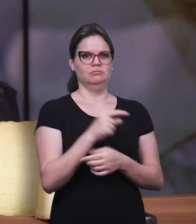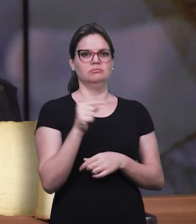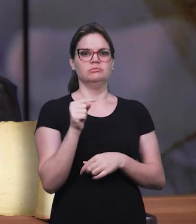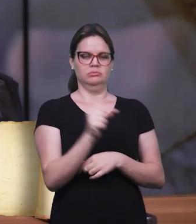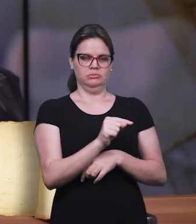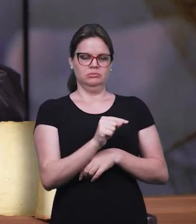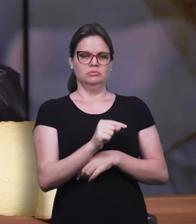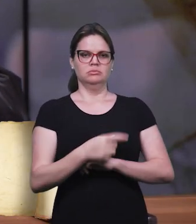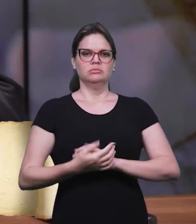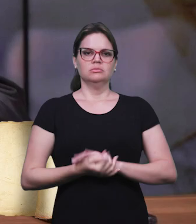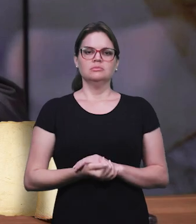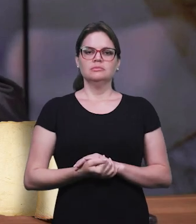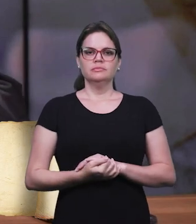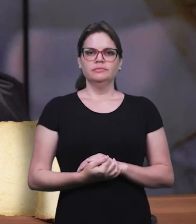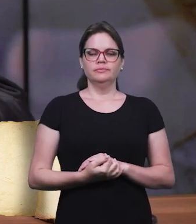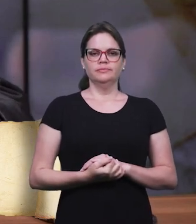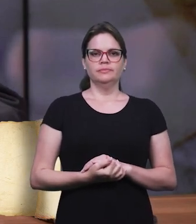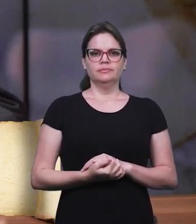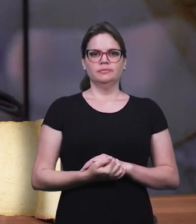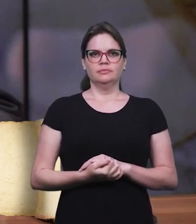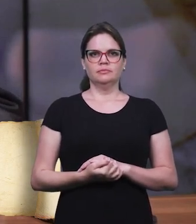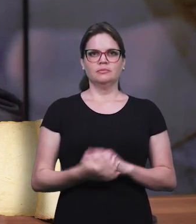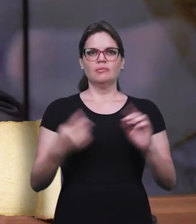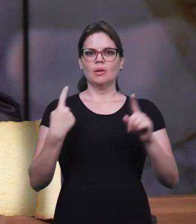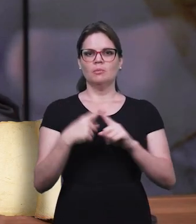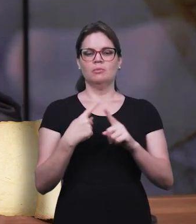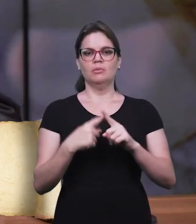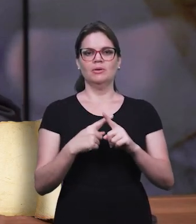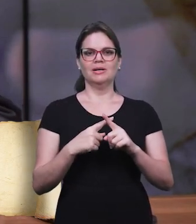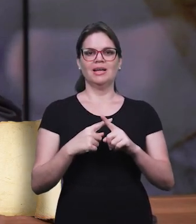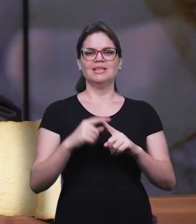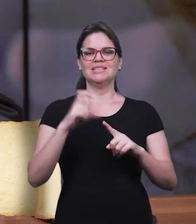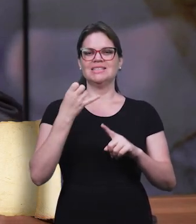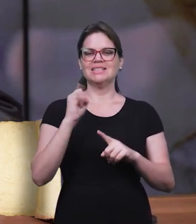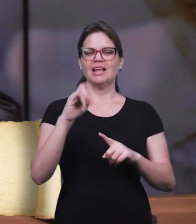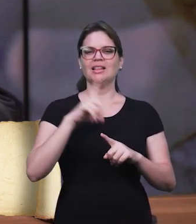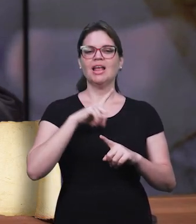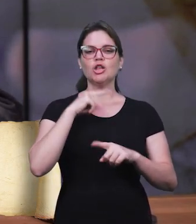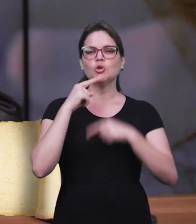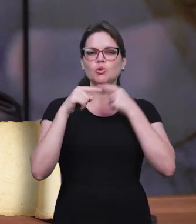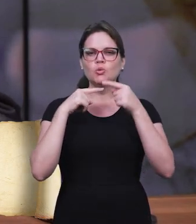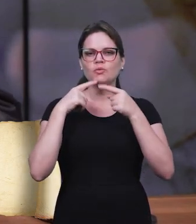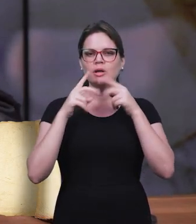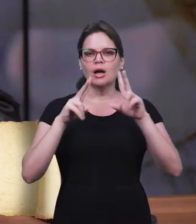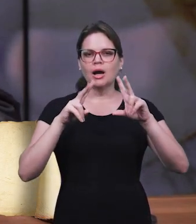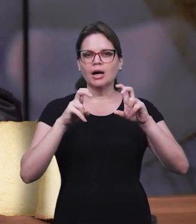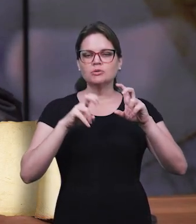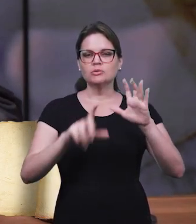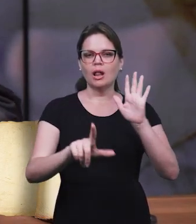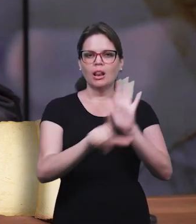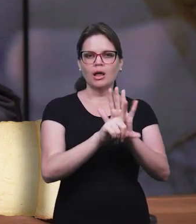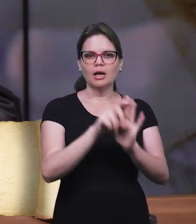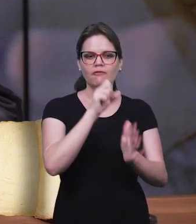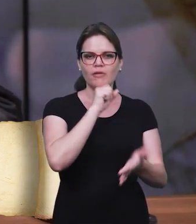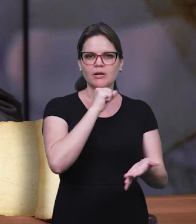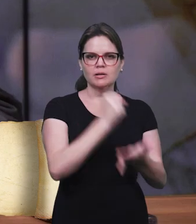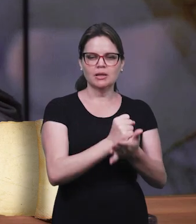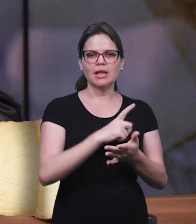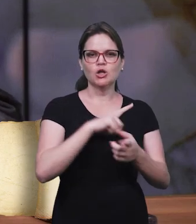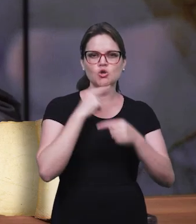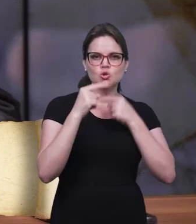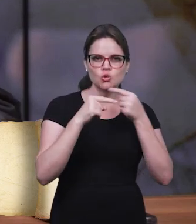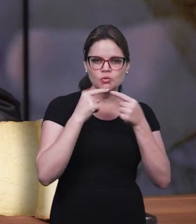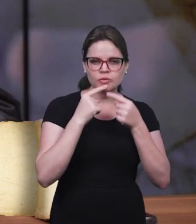Então, ela retira todas as dúvidas referente à lei. Quem tem ainda